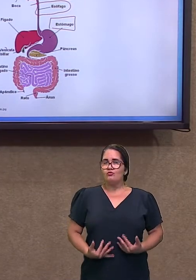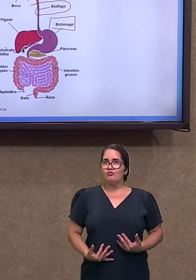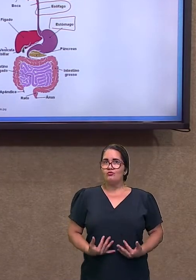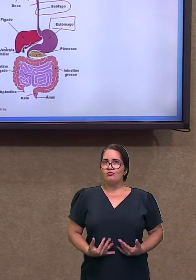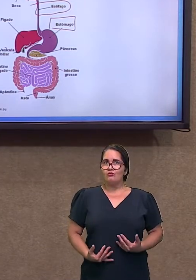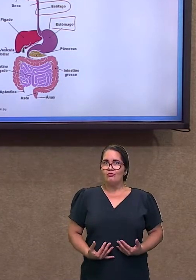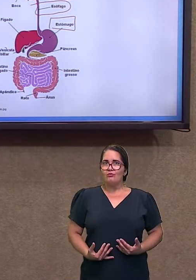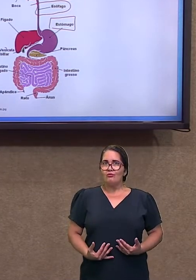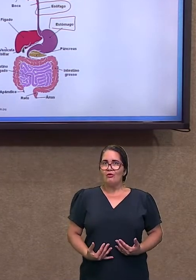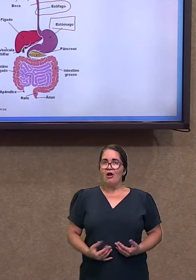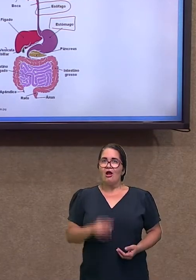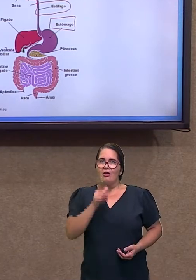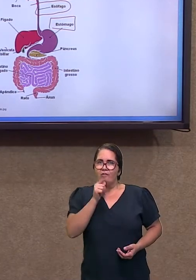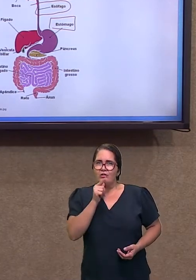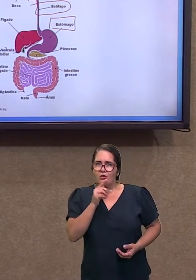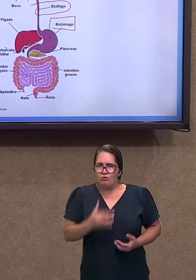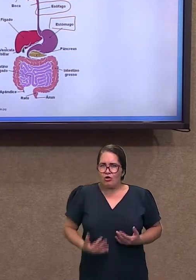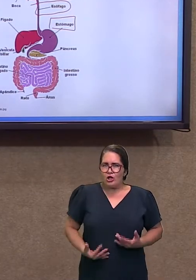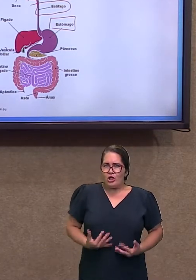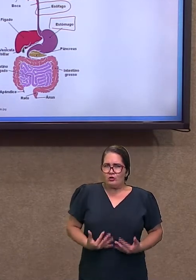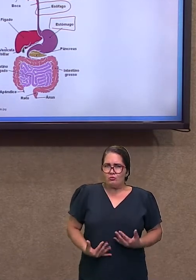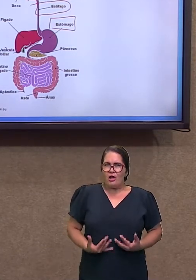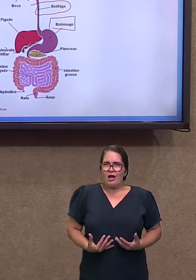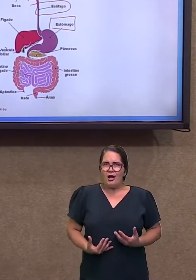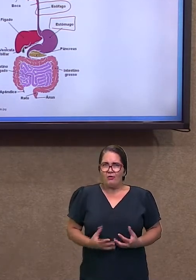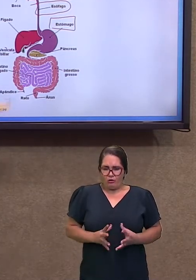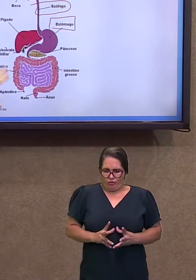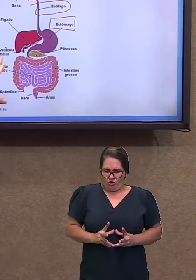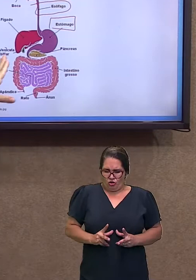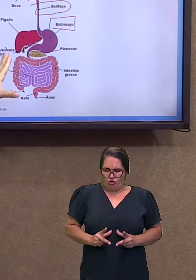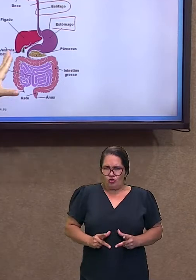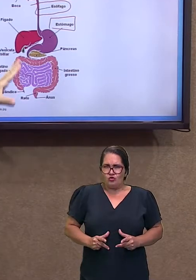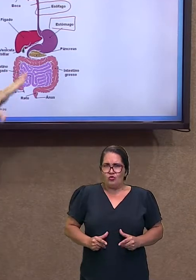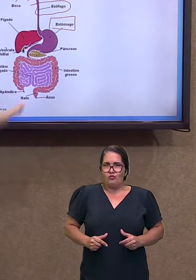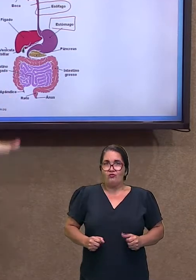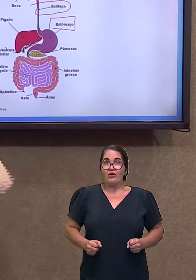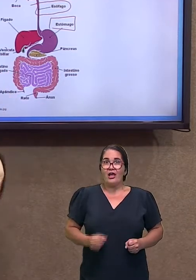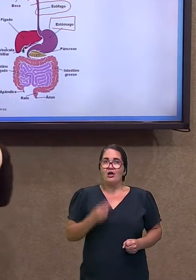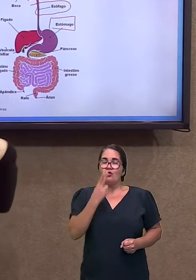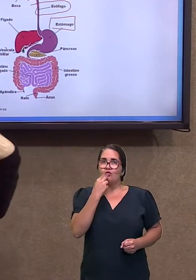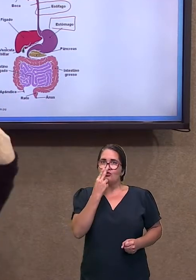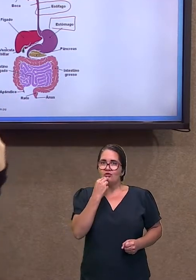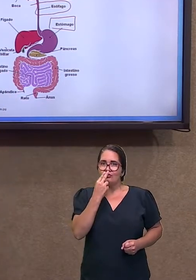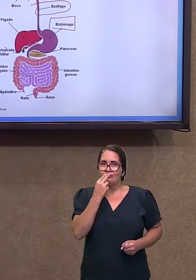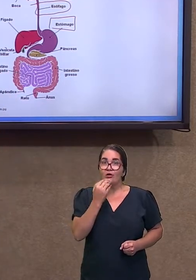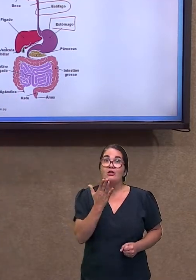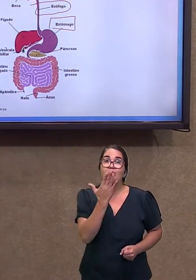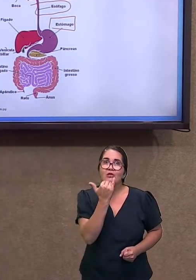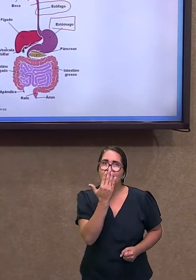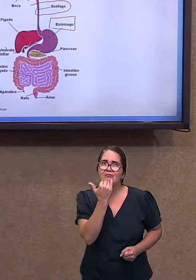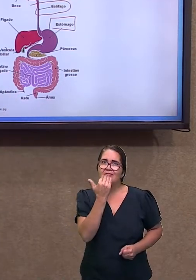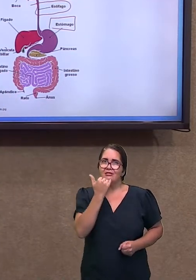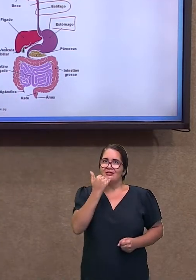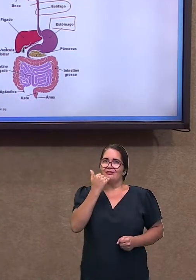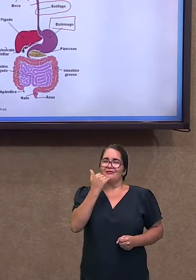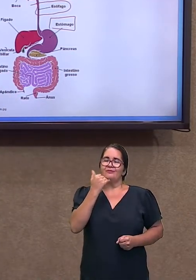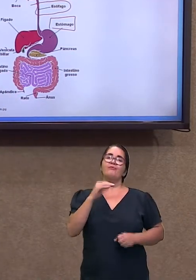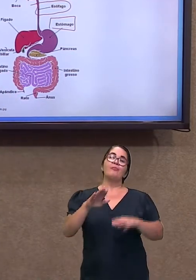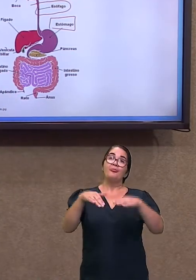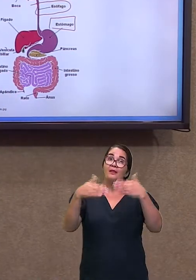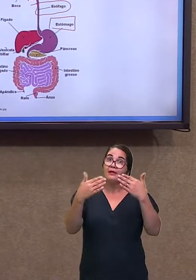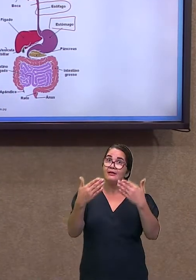desses alimentos, né, dos nutrientes. Porém, nós temos a